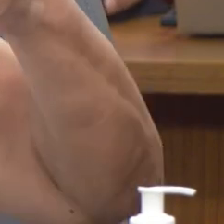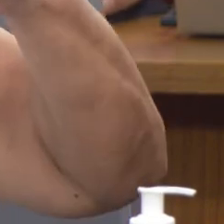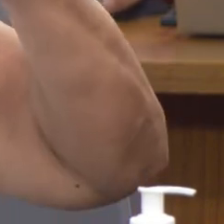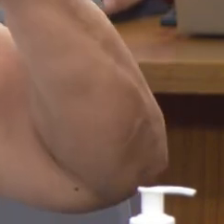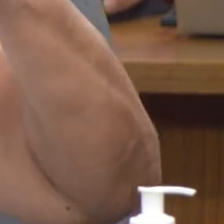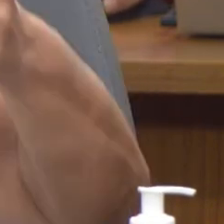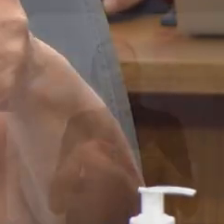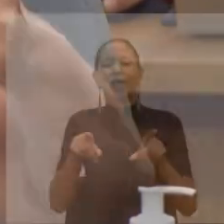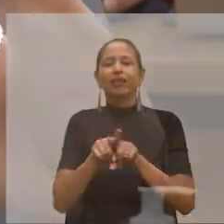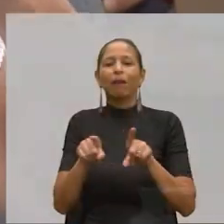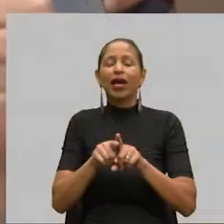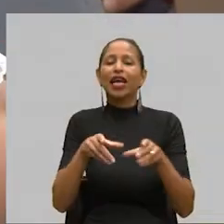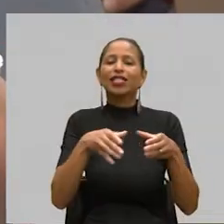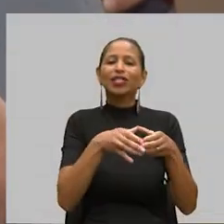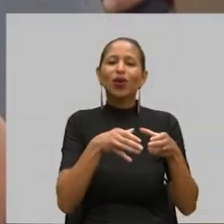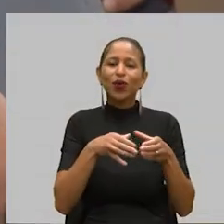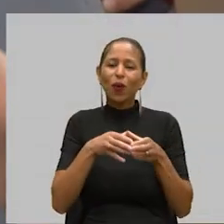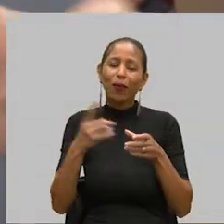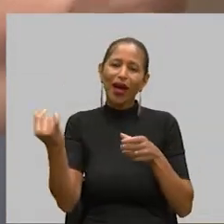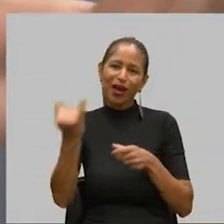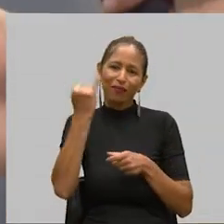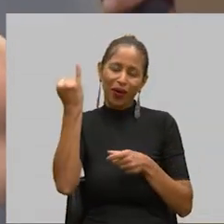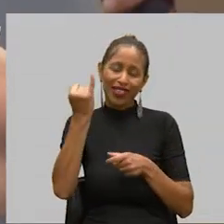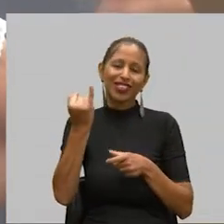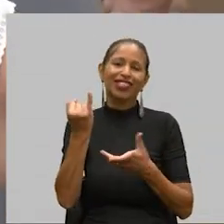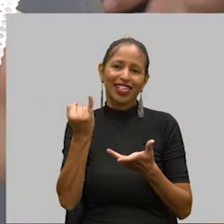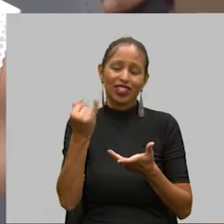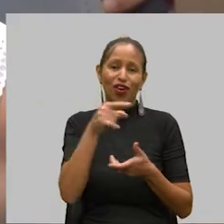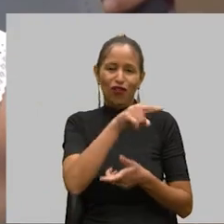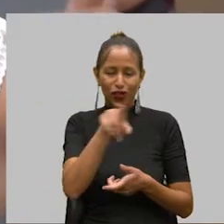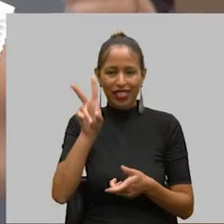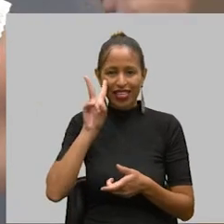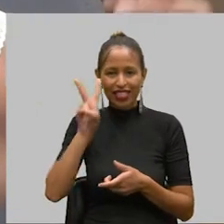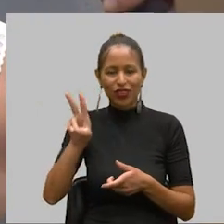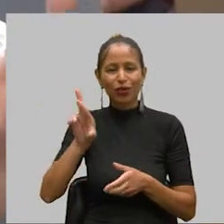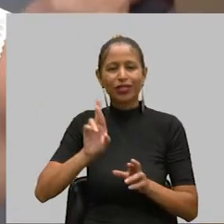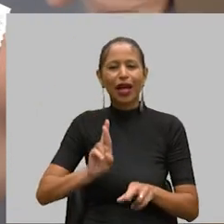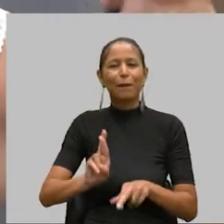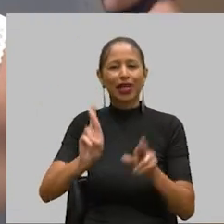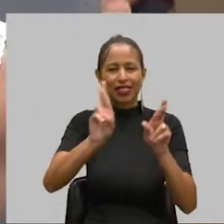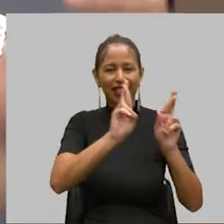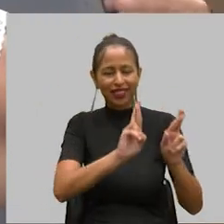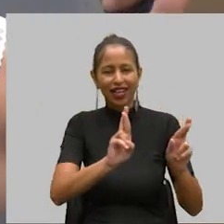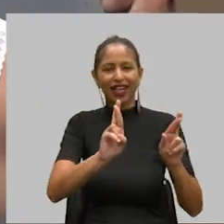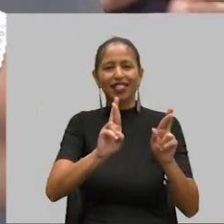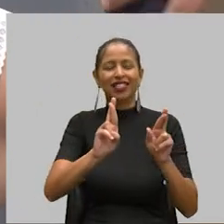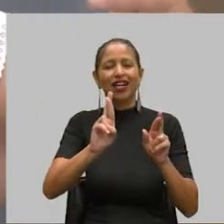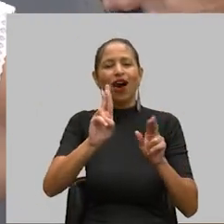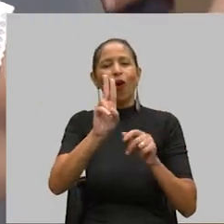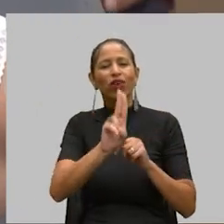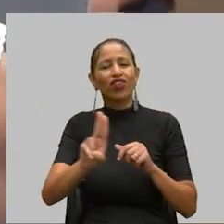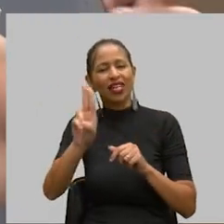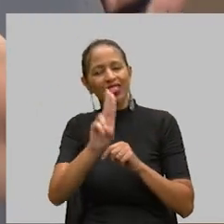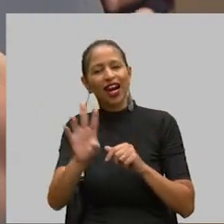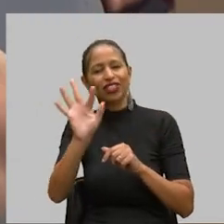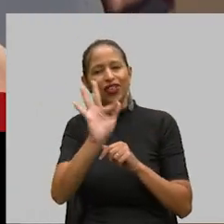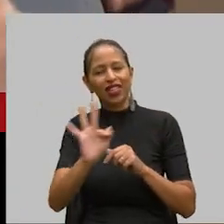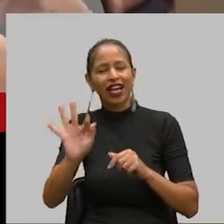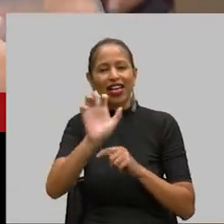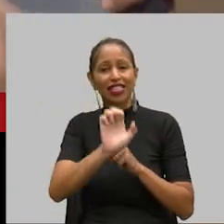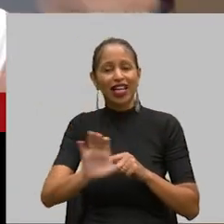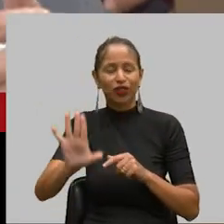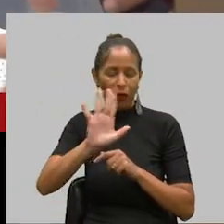isso esse grupo foi importantíssimo né Vocês viram os representantes de universidades federais principalmente estaduais